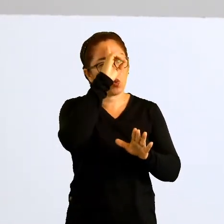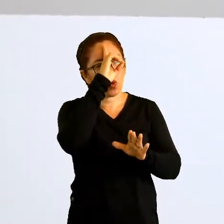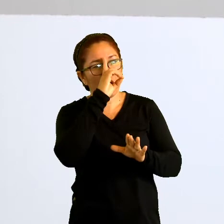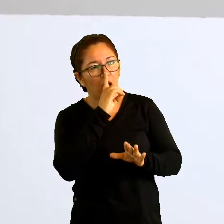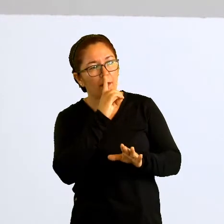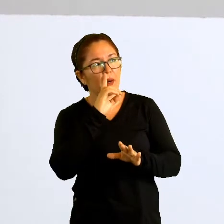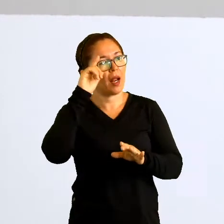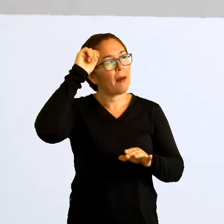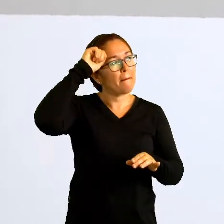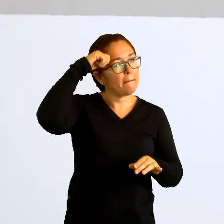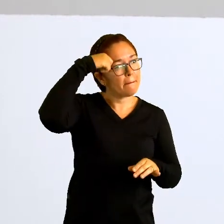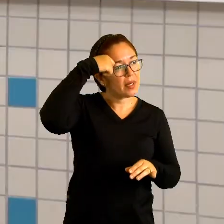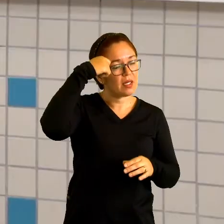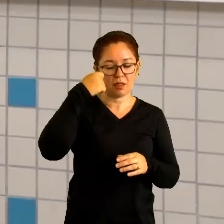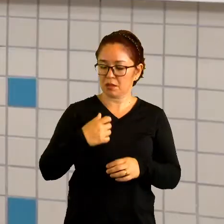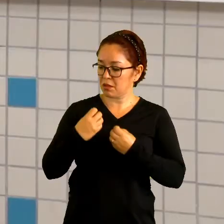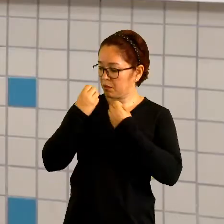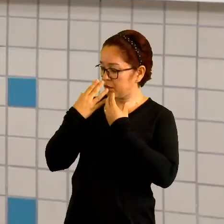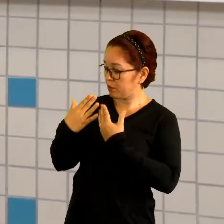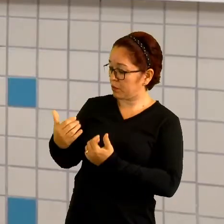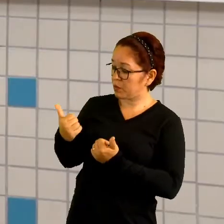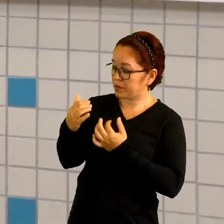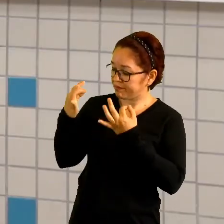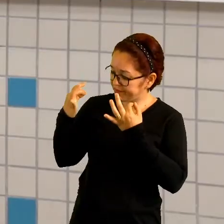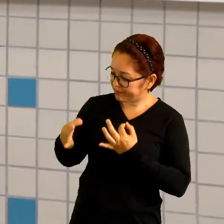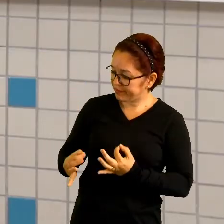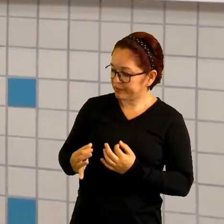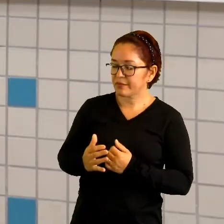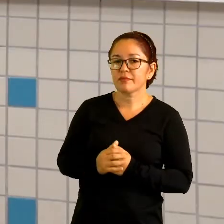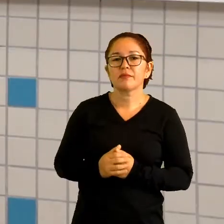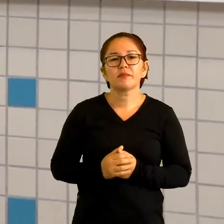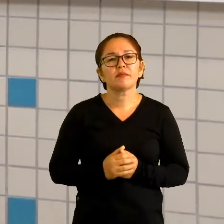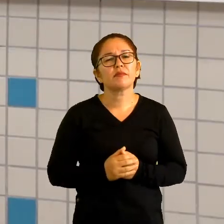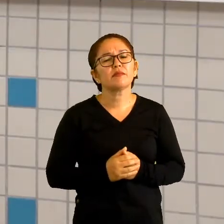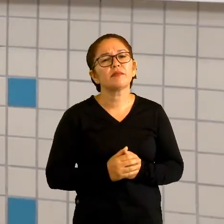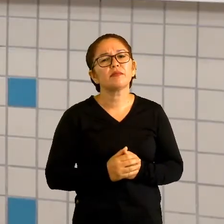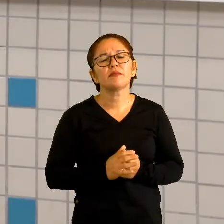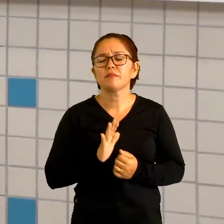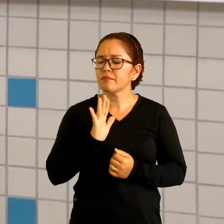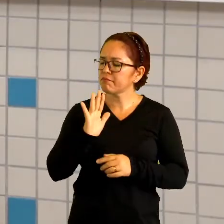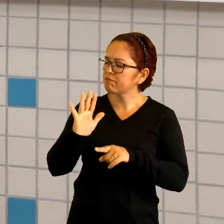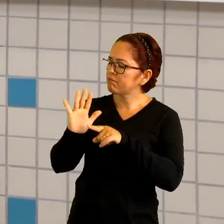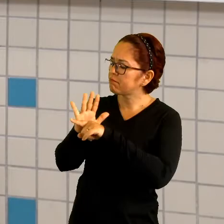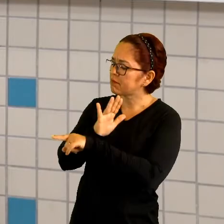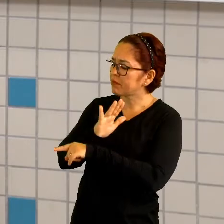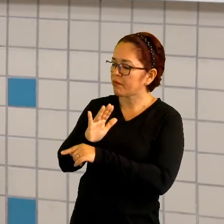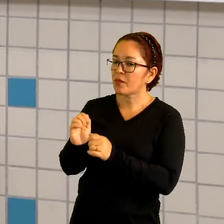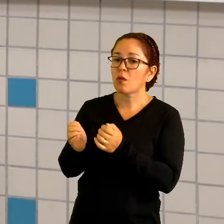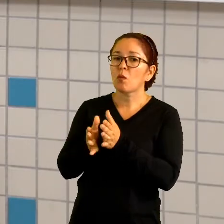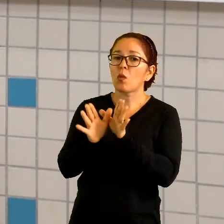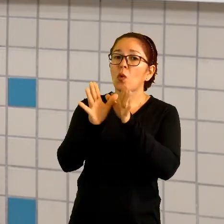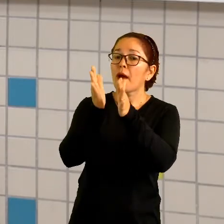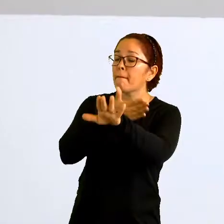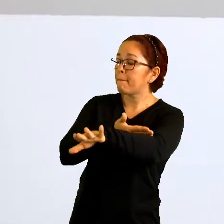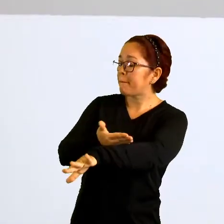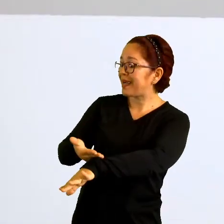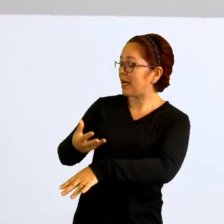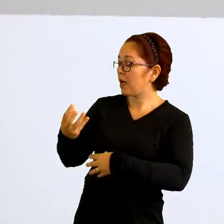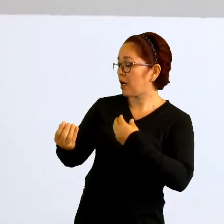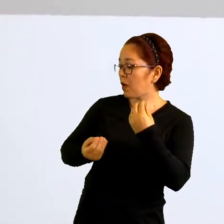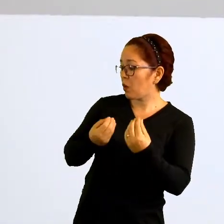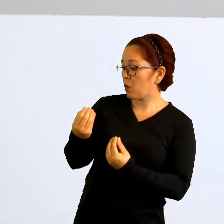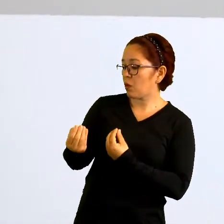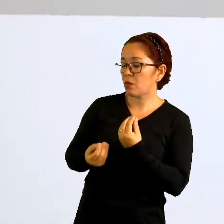e pretas. Muito bem. E como são, Fava, as borboletas brancas?